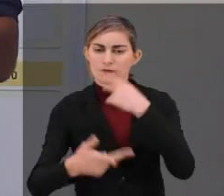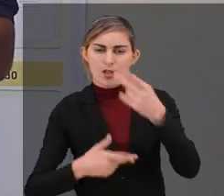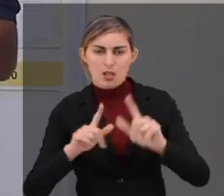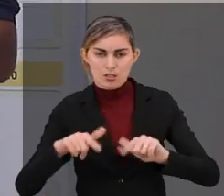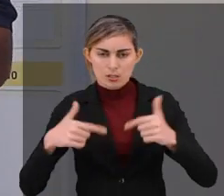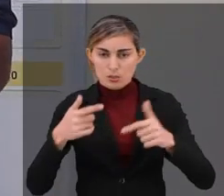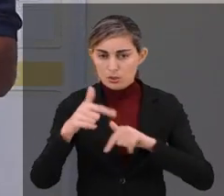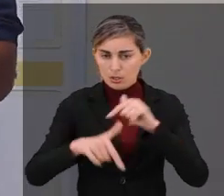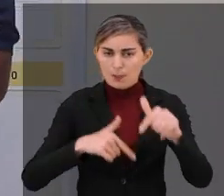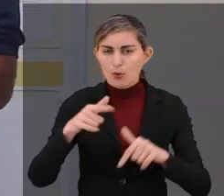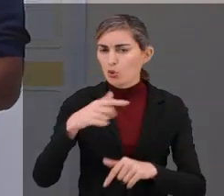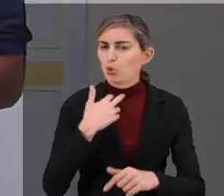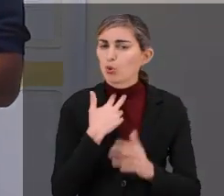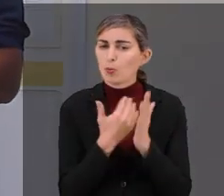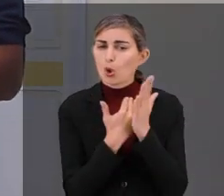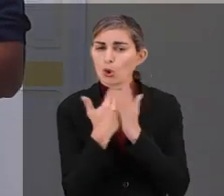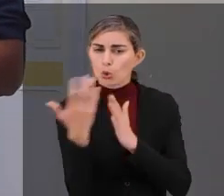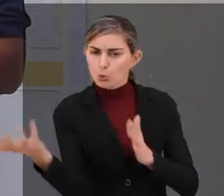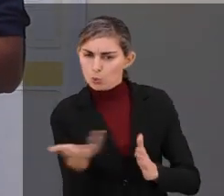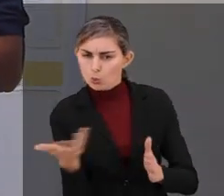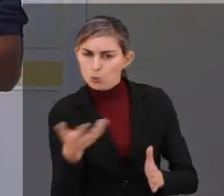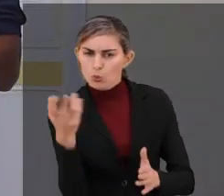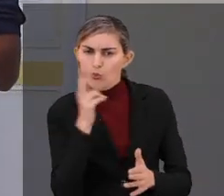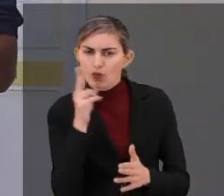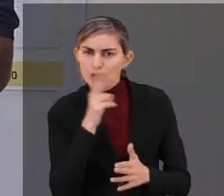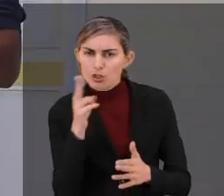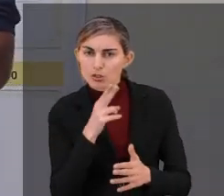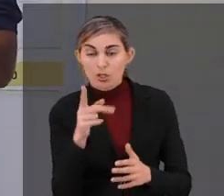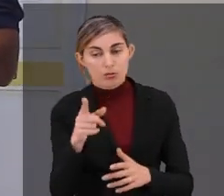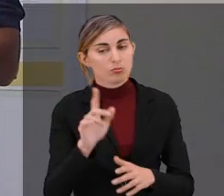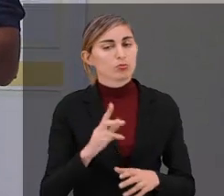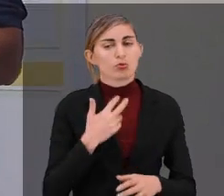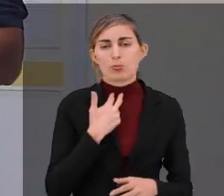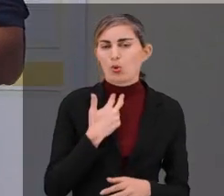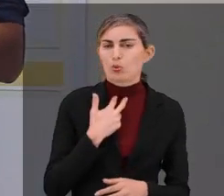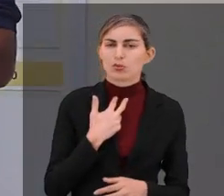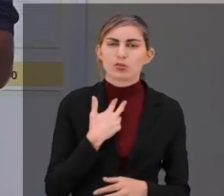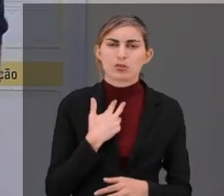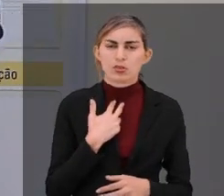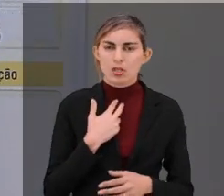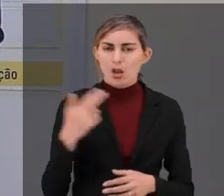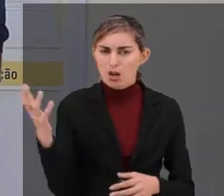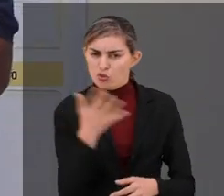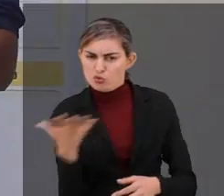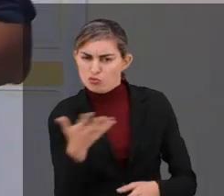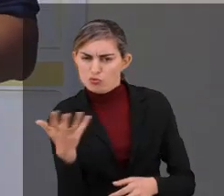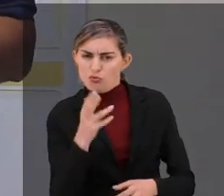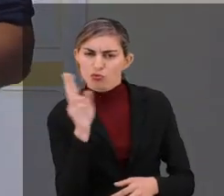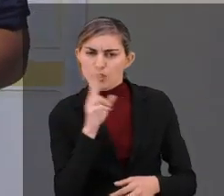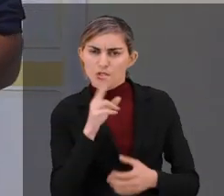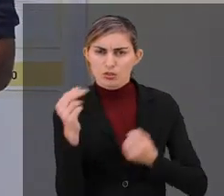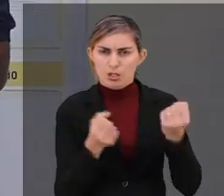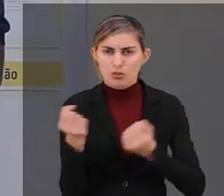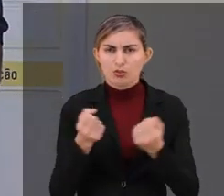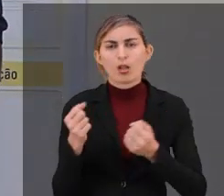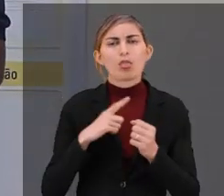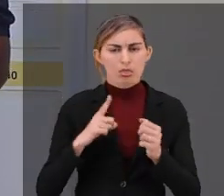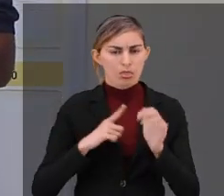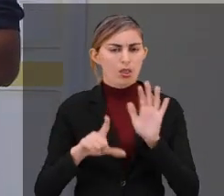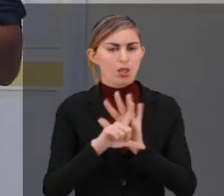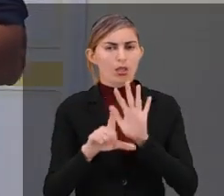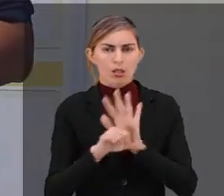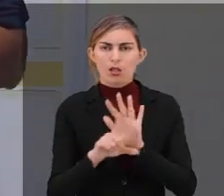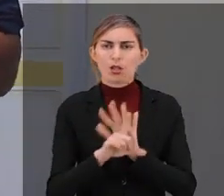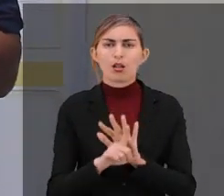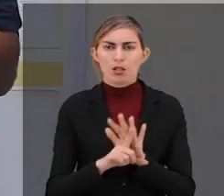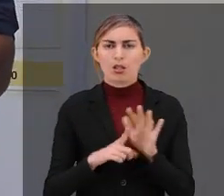ele não pode exceder velocidade. Um exemplo. Então, o excesso de velocidade está na legislação de trânsito.